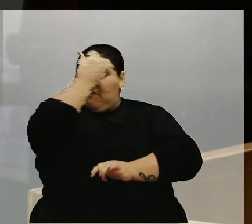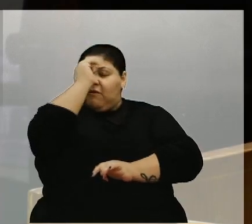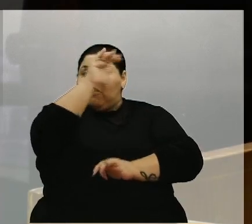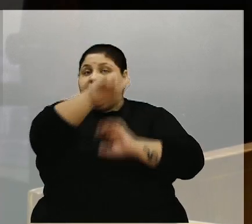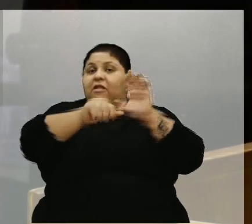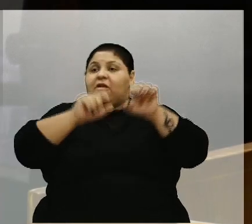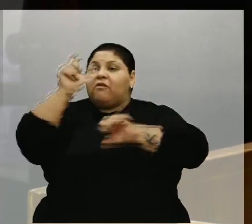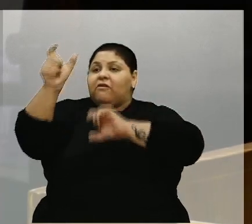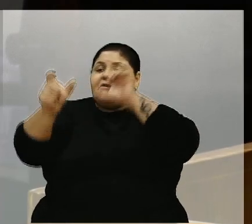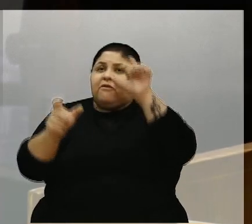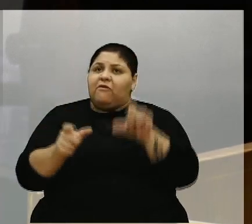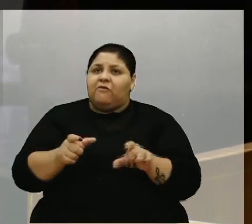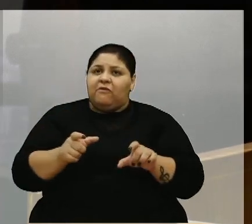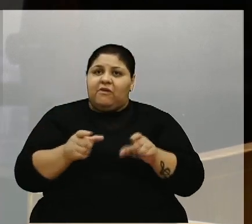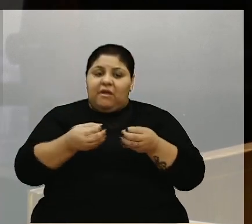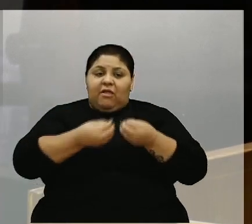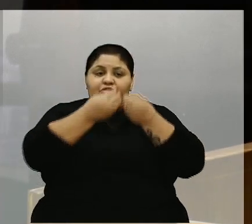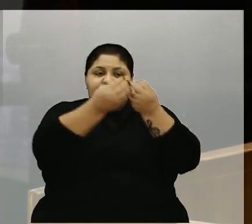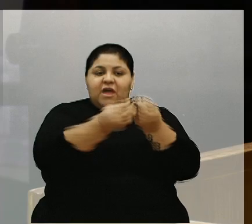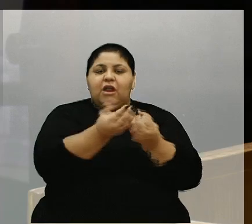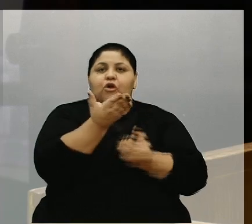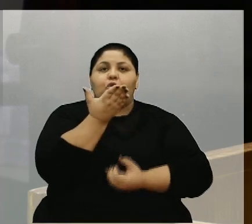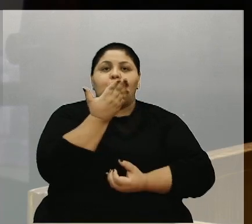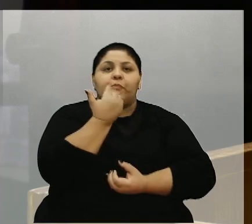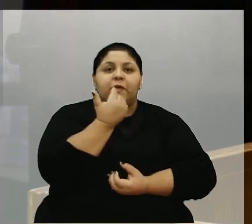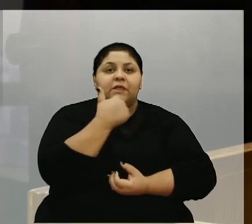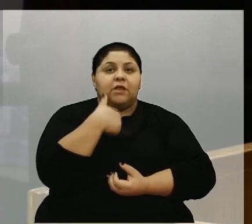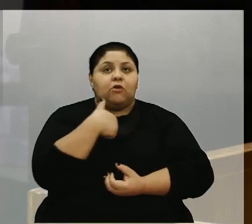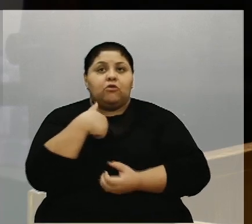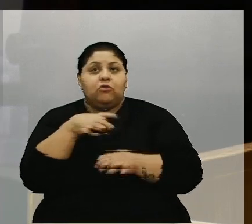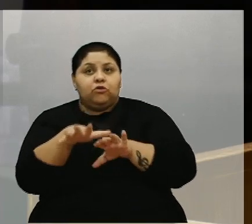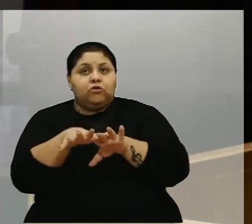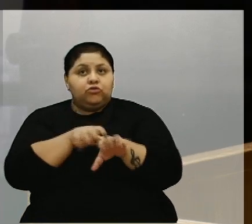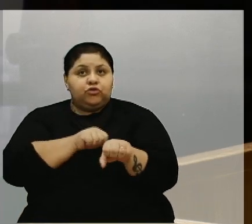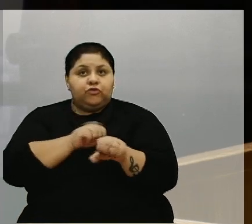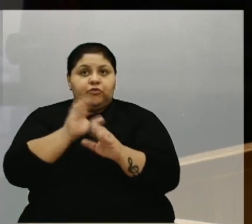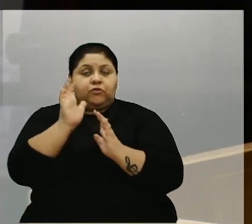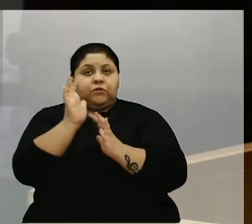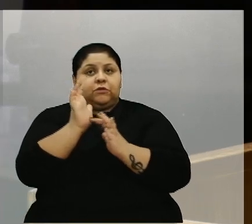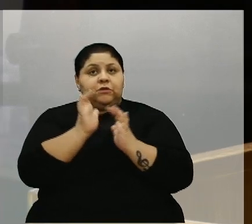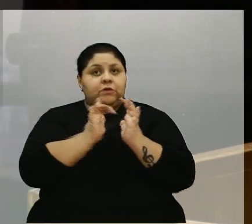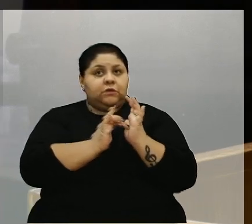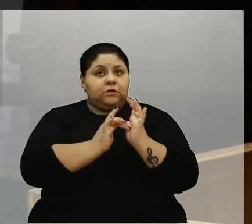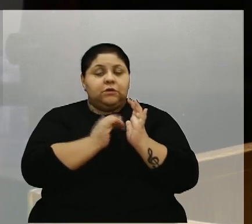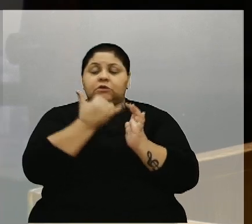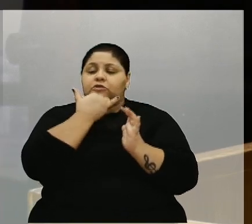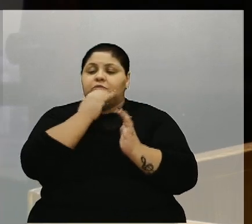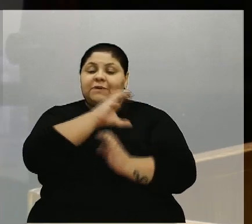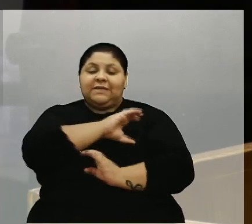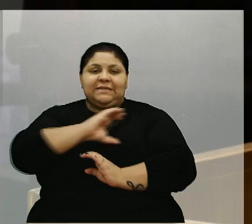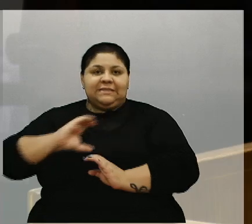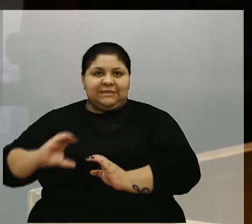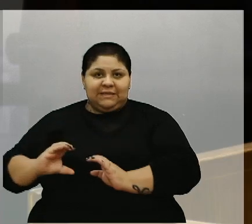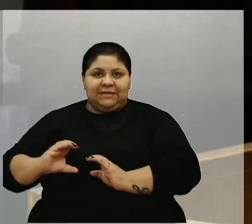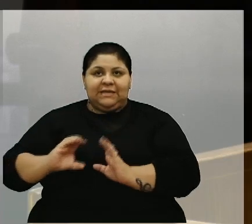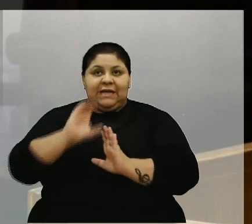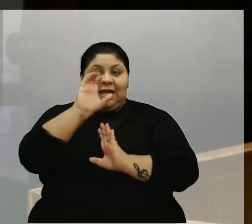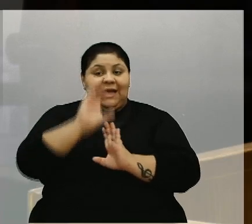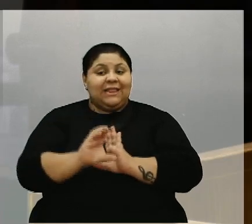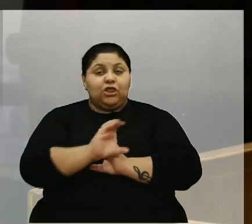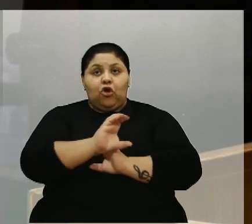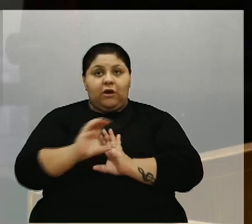as pessoas a não darem comida, e eu tive uma formação cristã, católica e cristã, e na minha